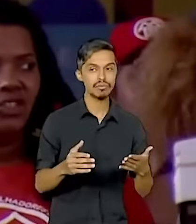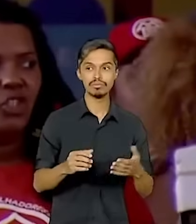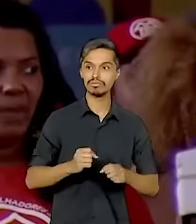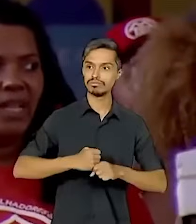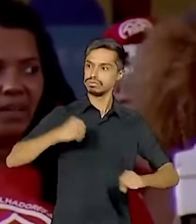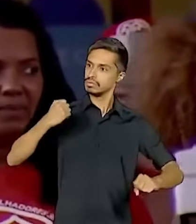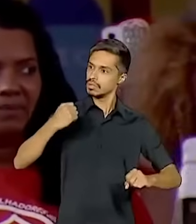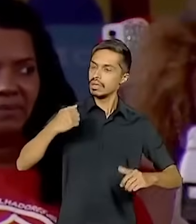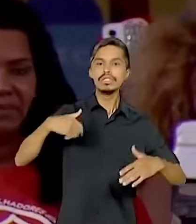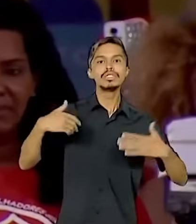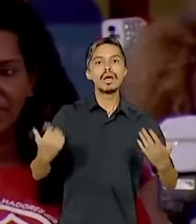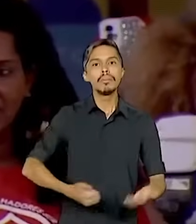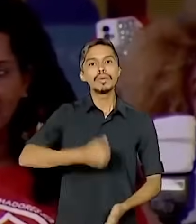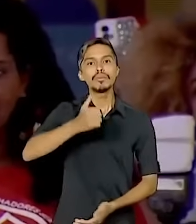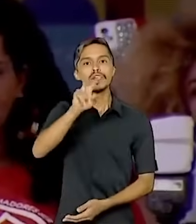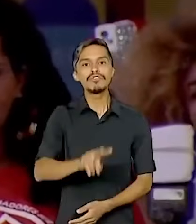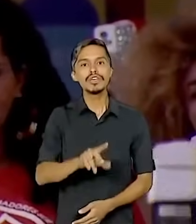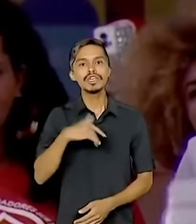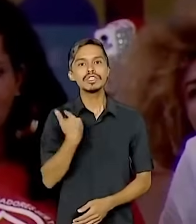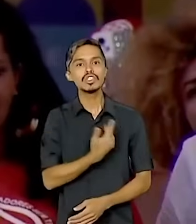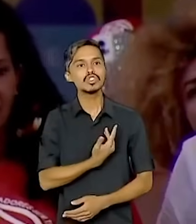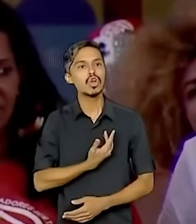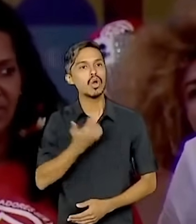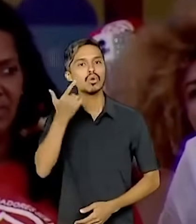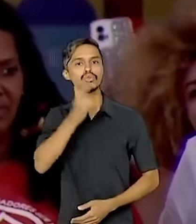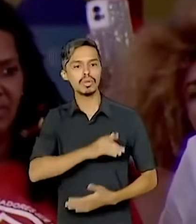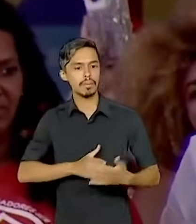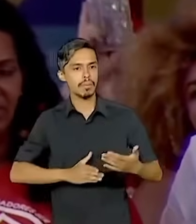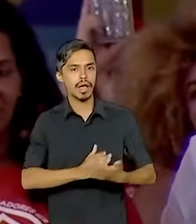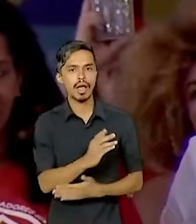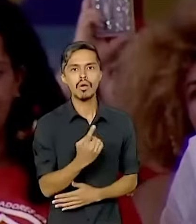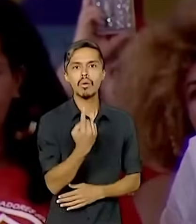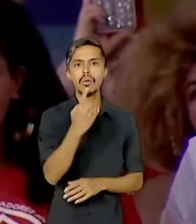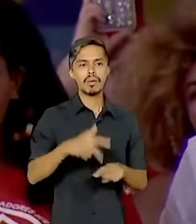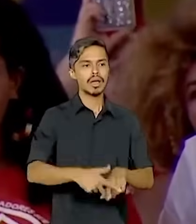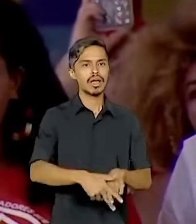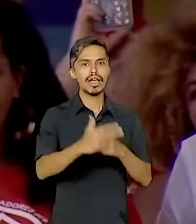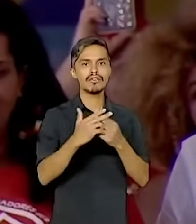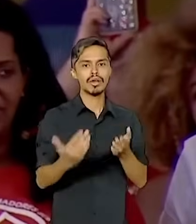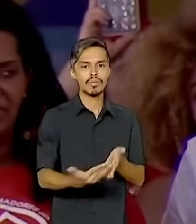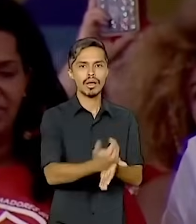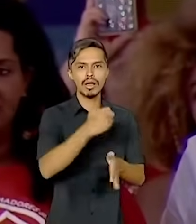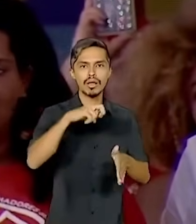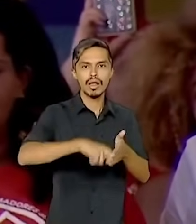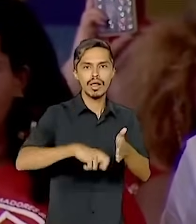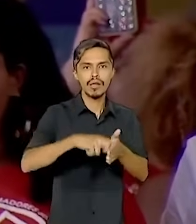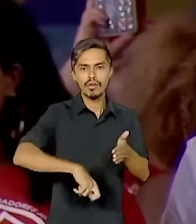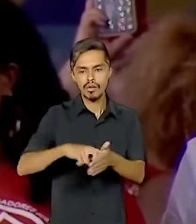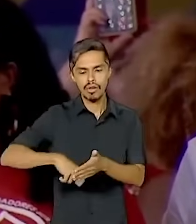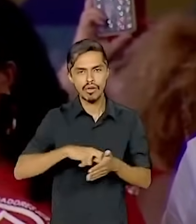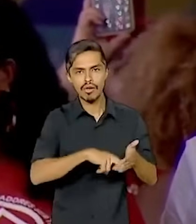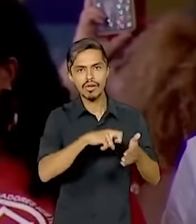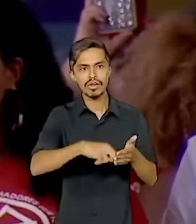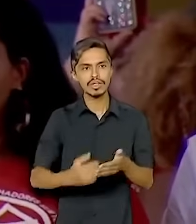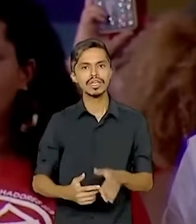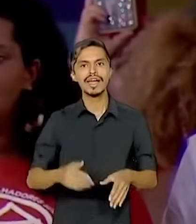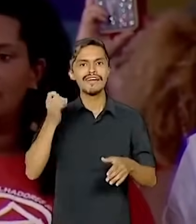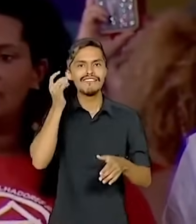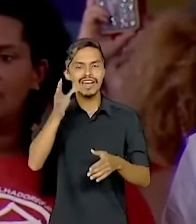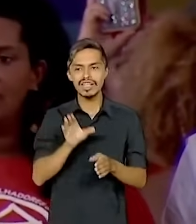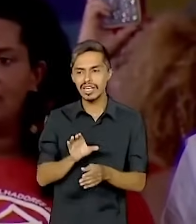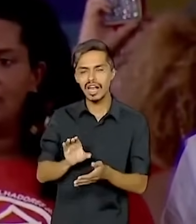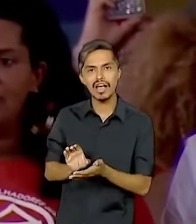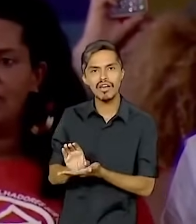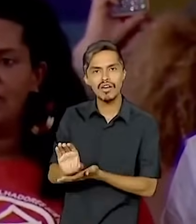primeira vez na história, conseguimos aprovar uma reforma tributária para facilitar o investimento,